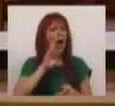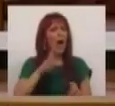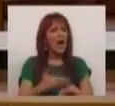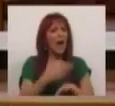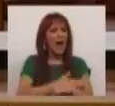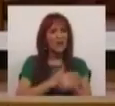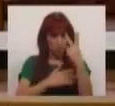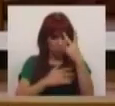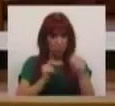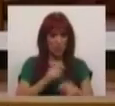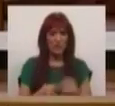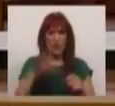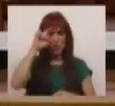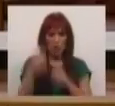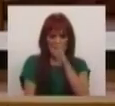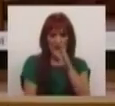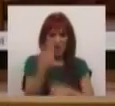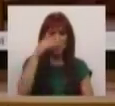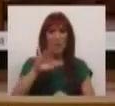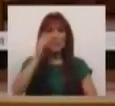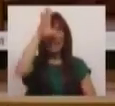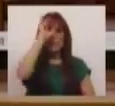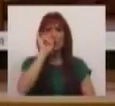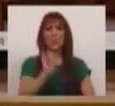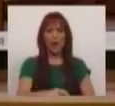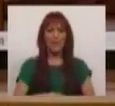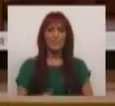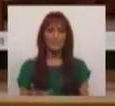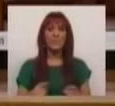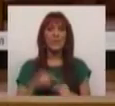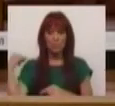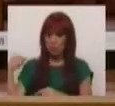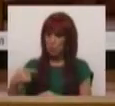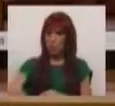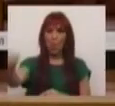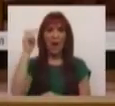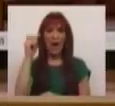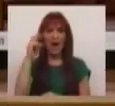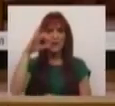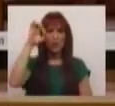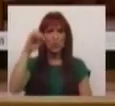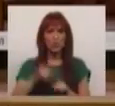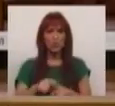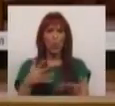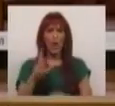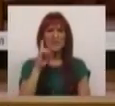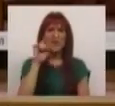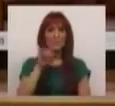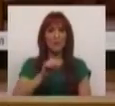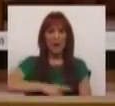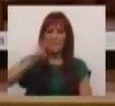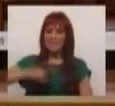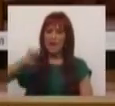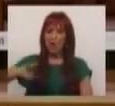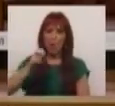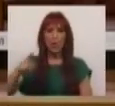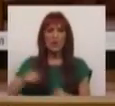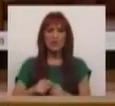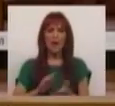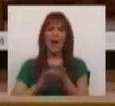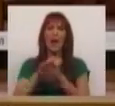anteriores criadas por José Sócrates quando era Primeiro-Ministro. Ao longo de 8 anos, quase 6 mil milhões de euros